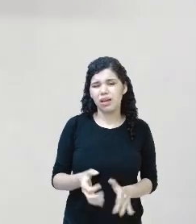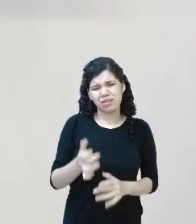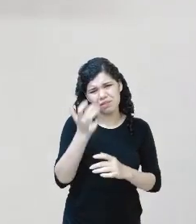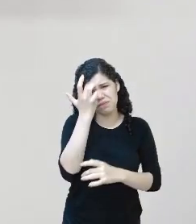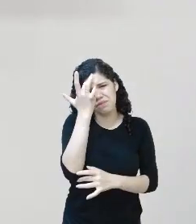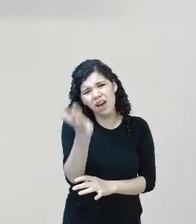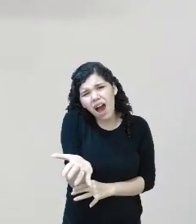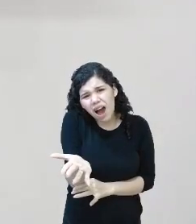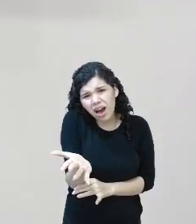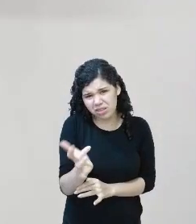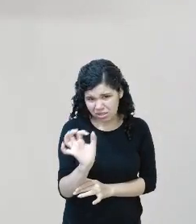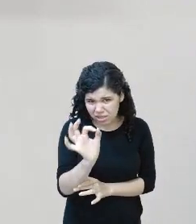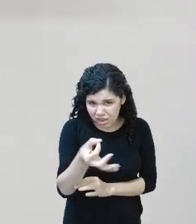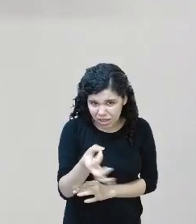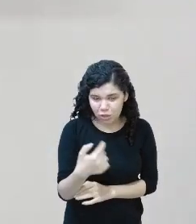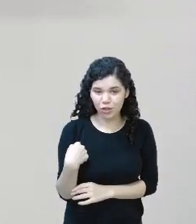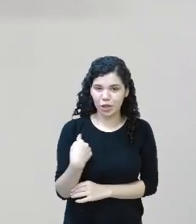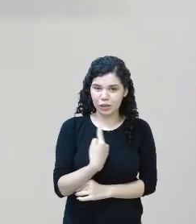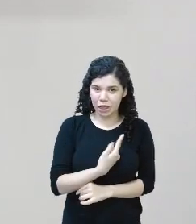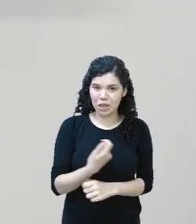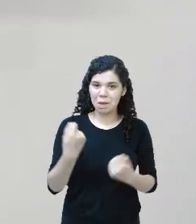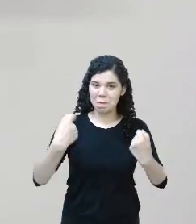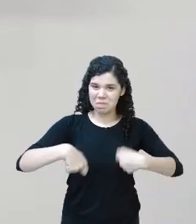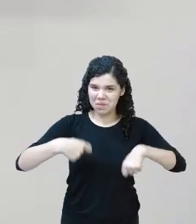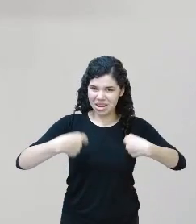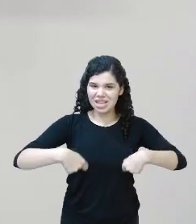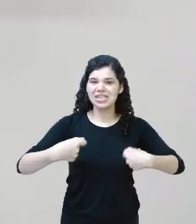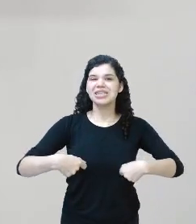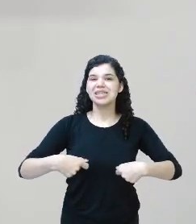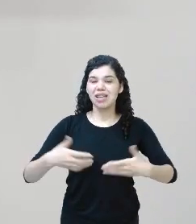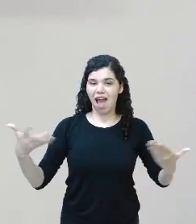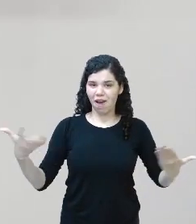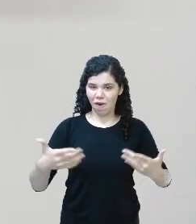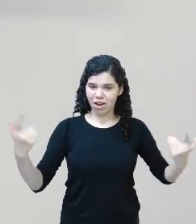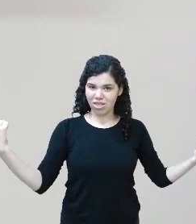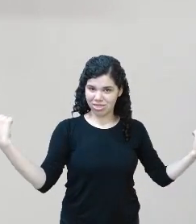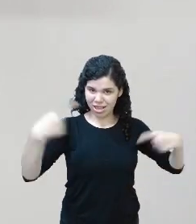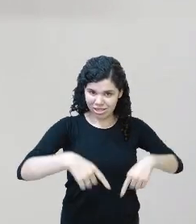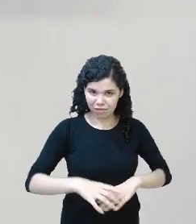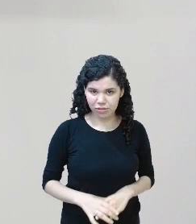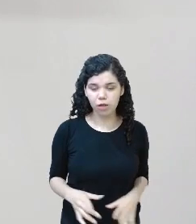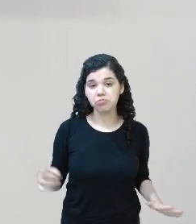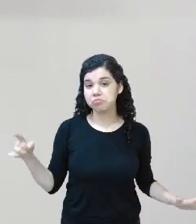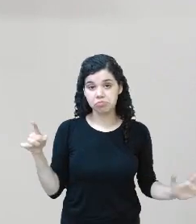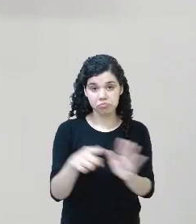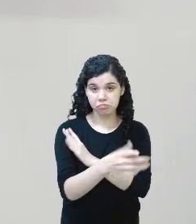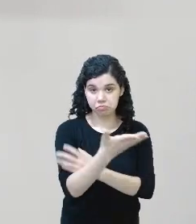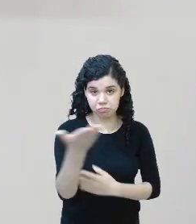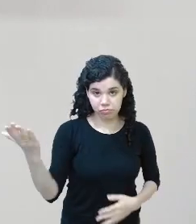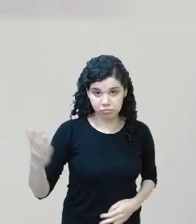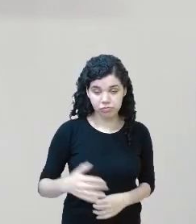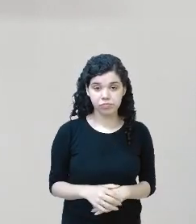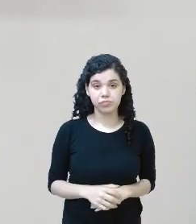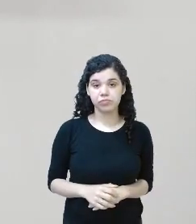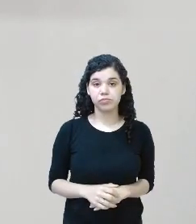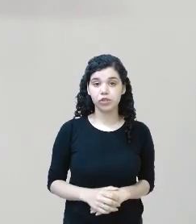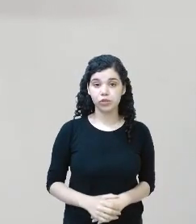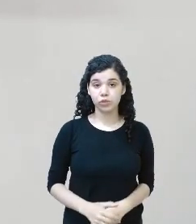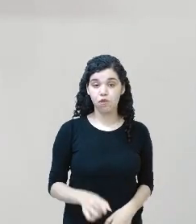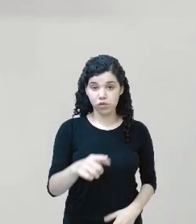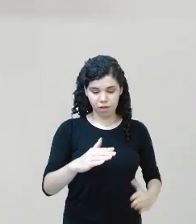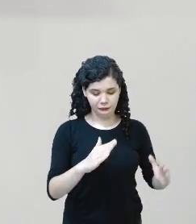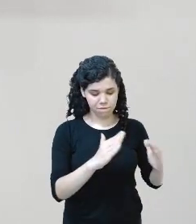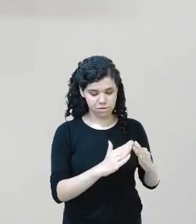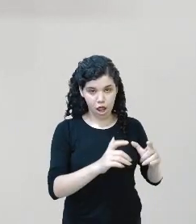né? Então, a gente vai diretamente para o desafio e eu te pergunto, No lugar que você